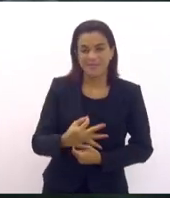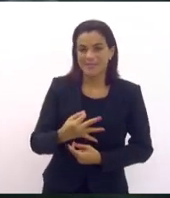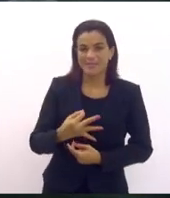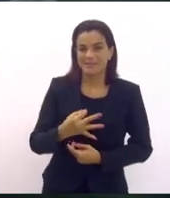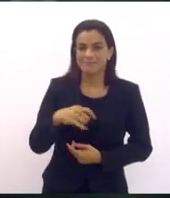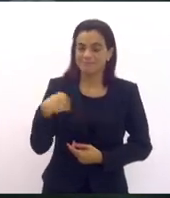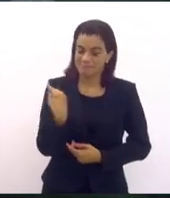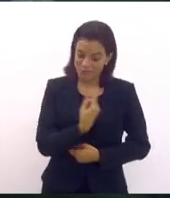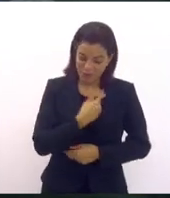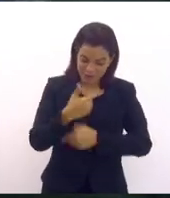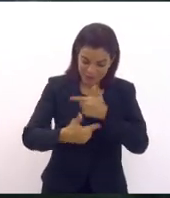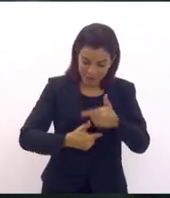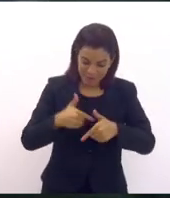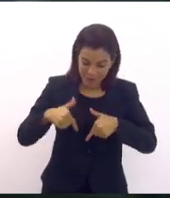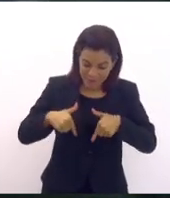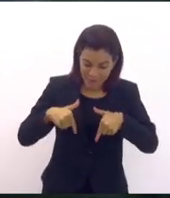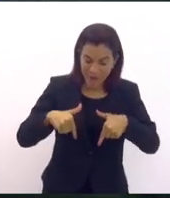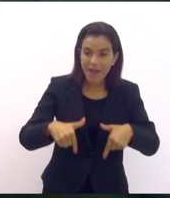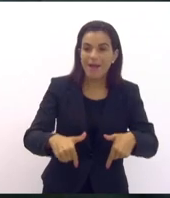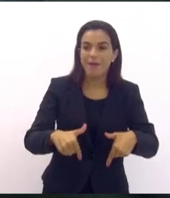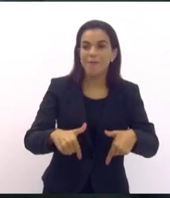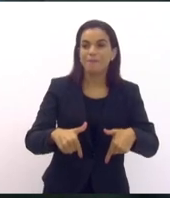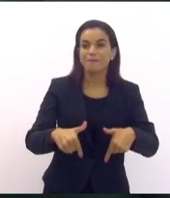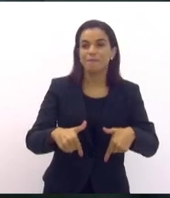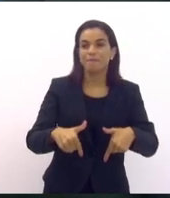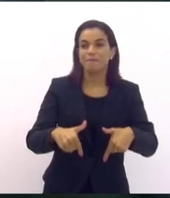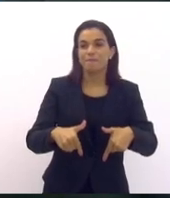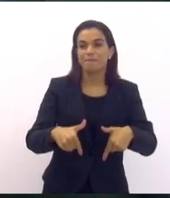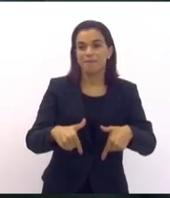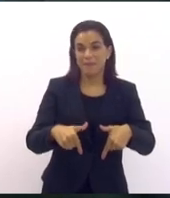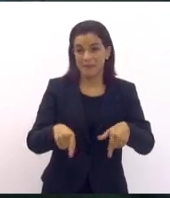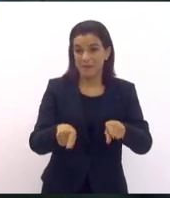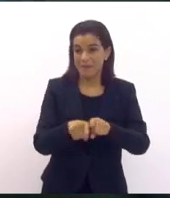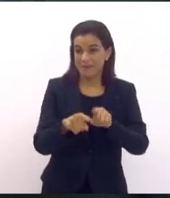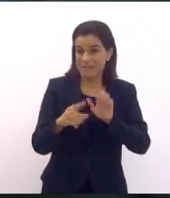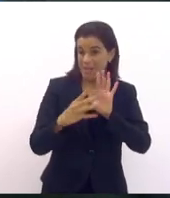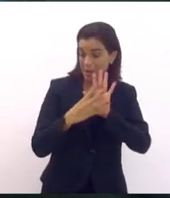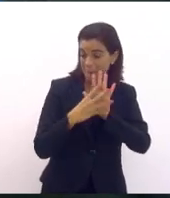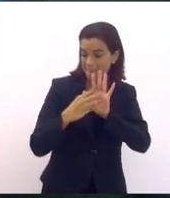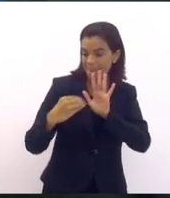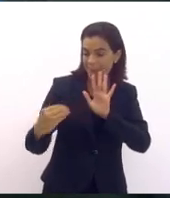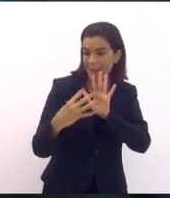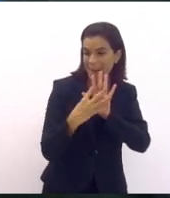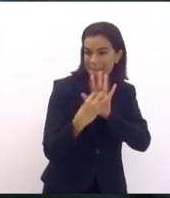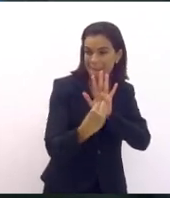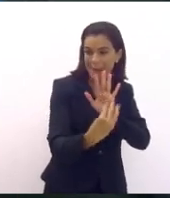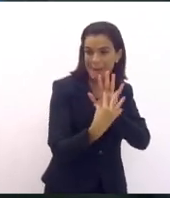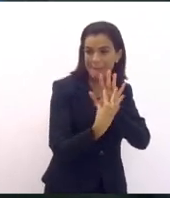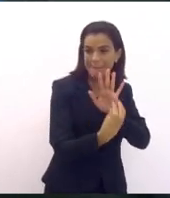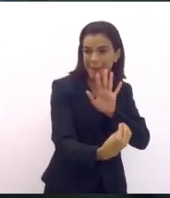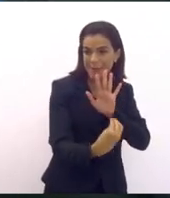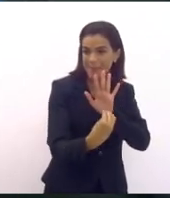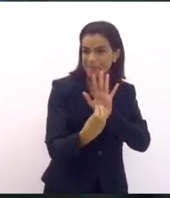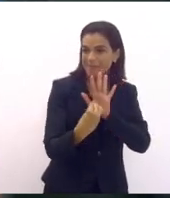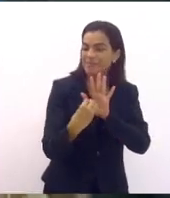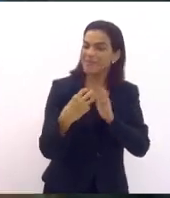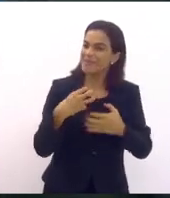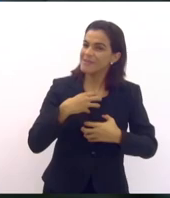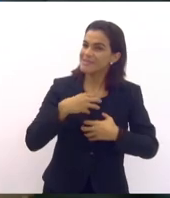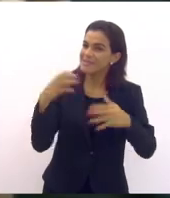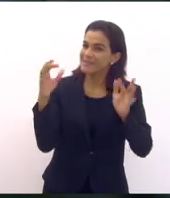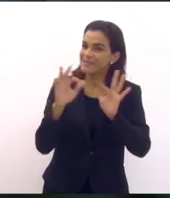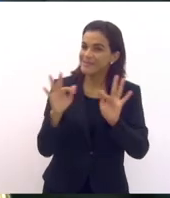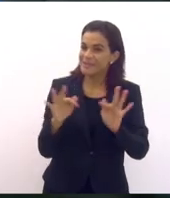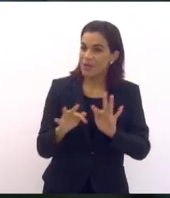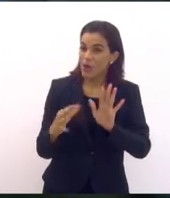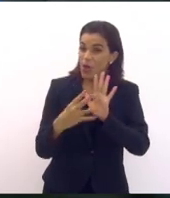iniciativas serão copiadas e essa cópia eu vou ficar feliz mas deixando claro